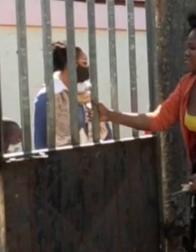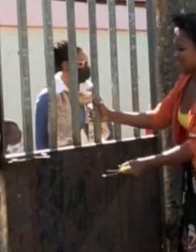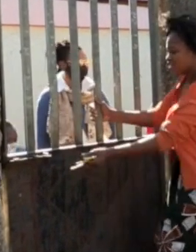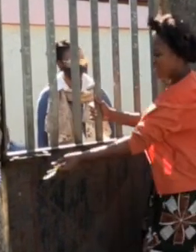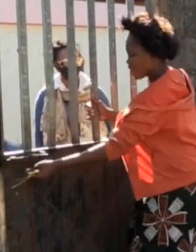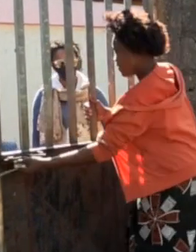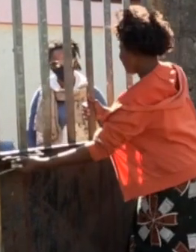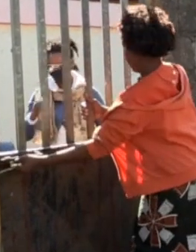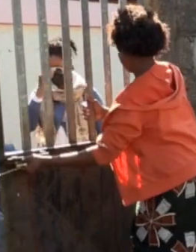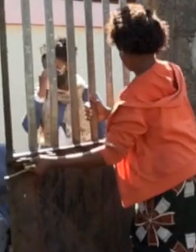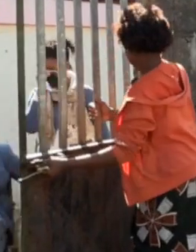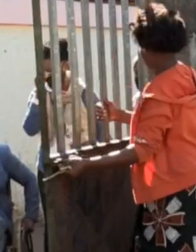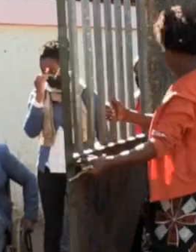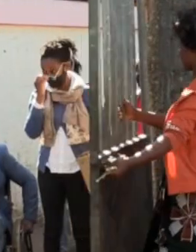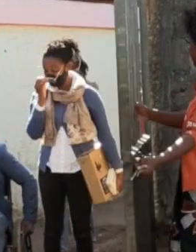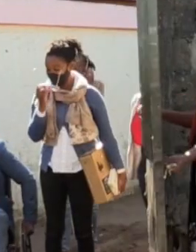Música